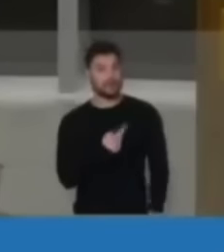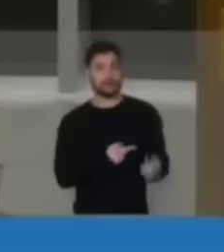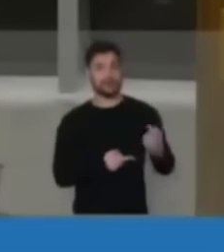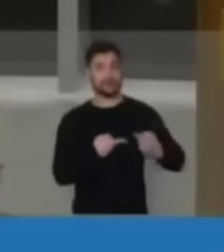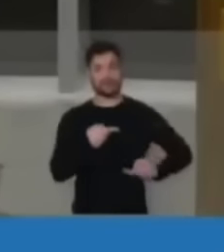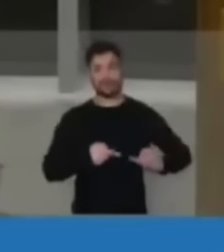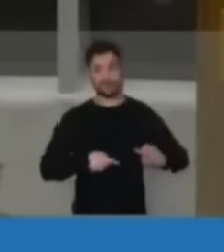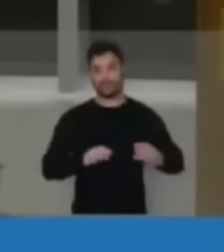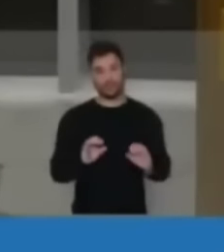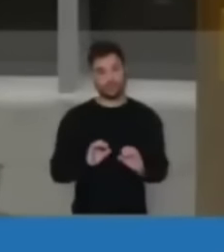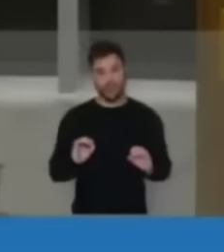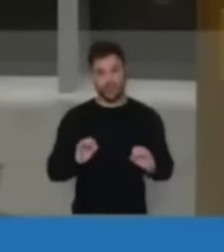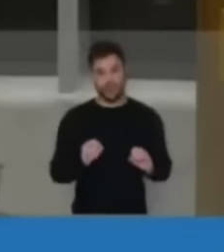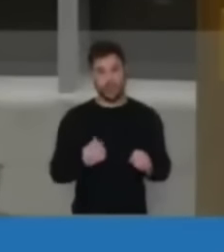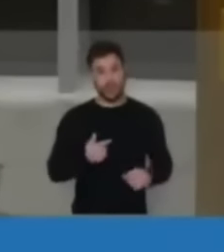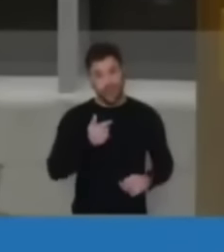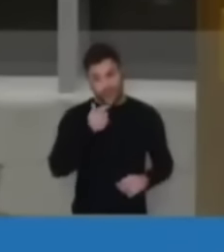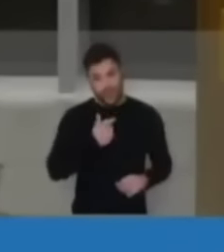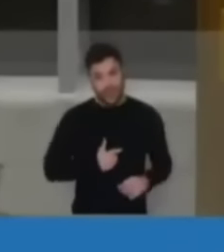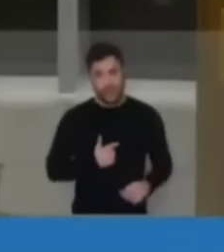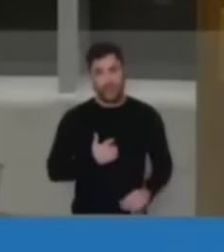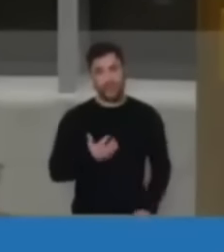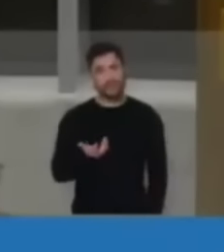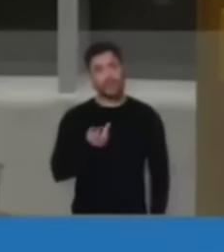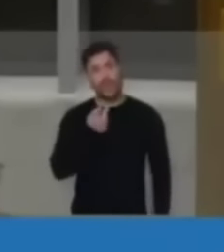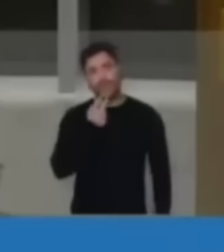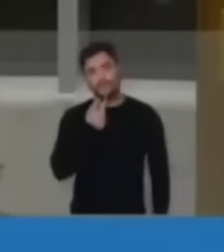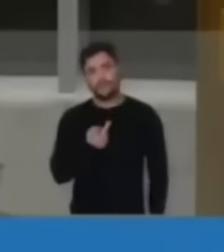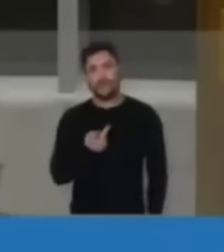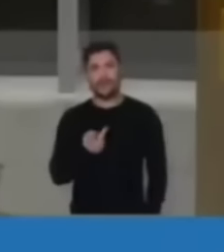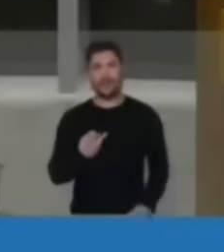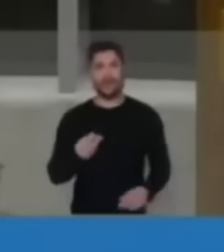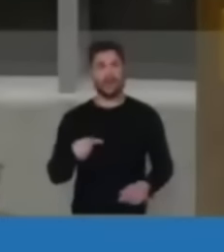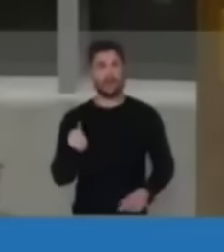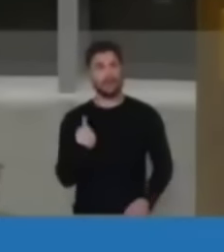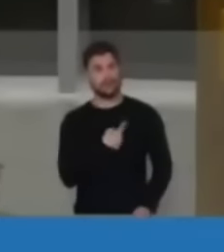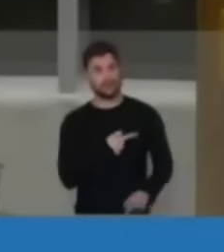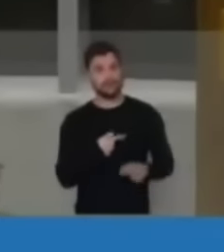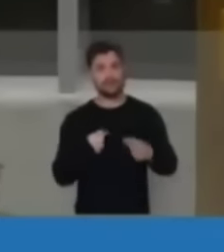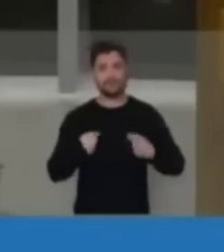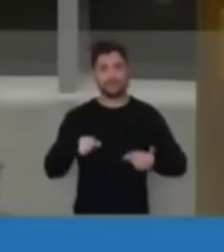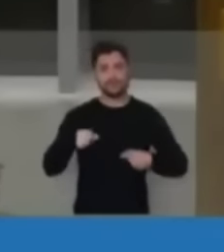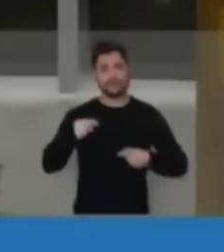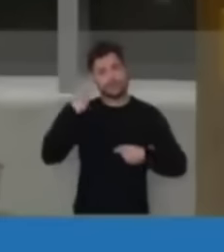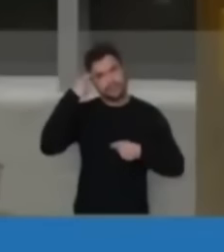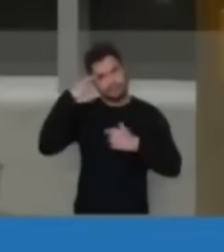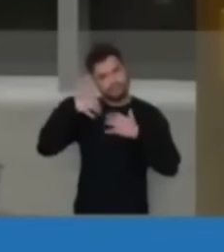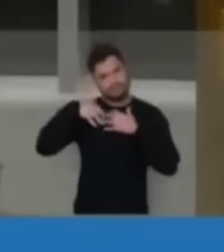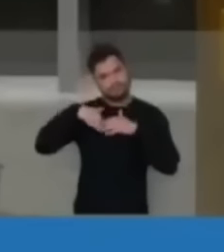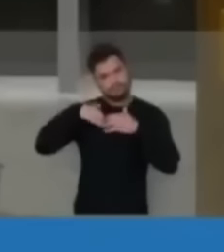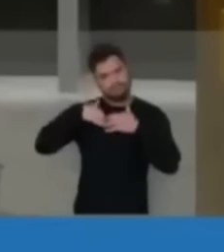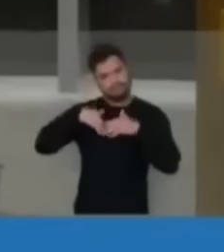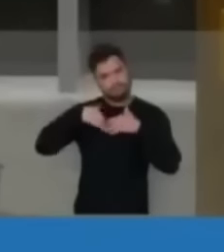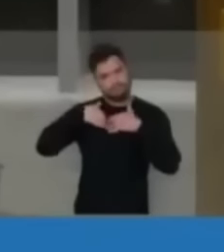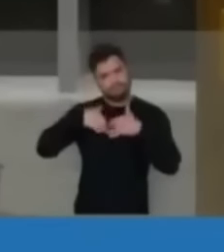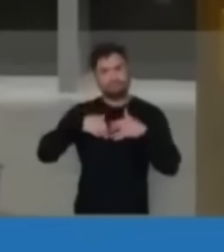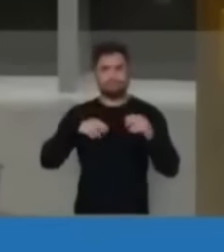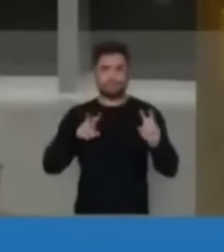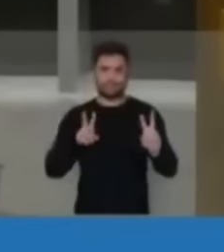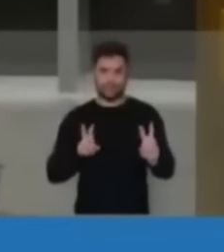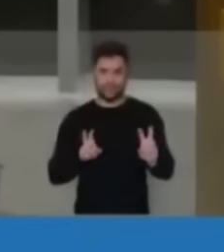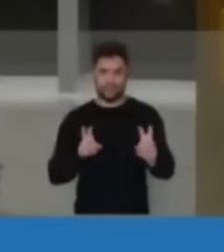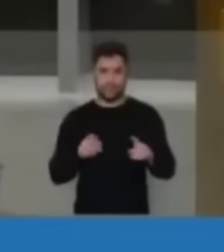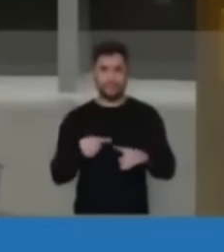Eu assumi a tribuna hoje para a gente ter um pouco mais de racionalidade nesse debate. Porque o